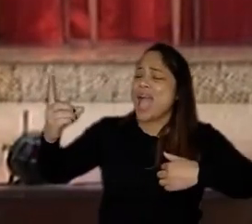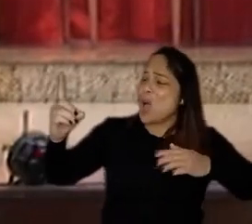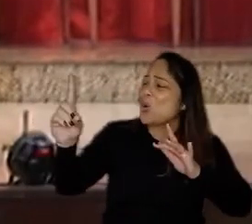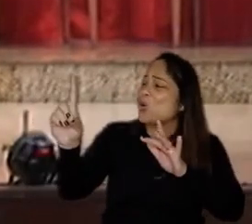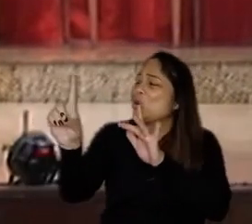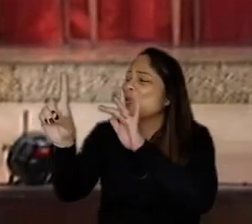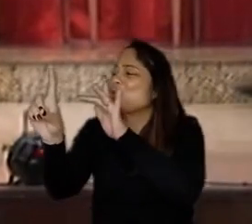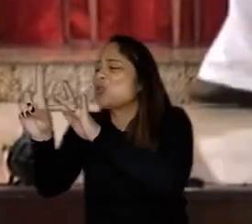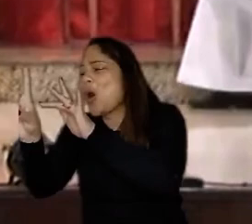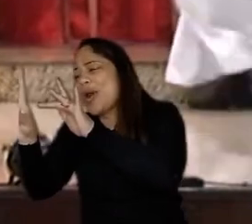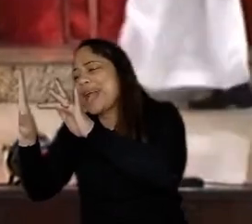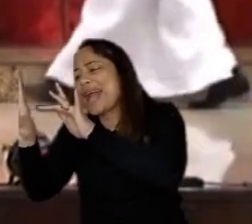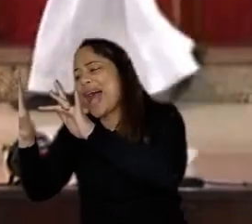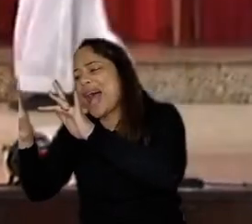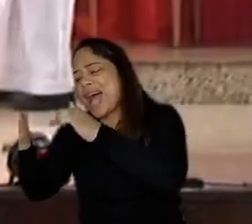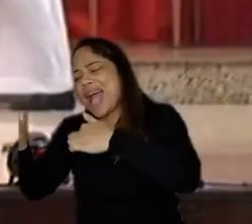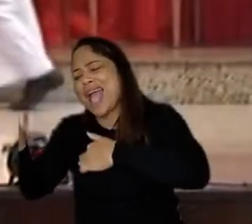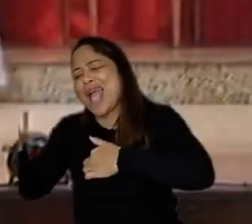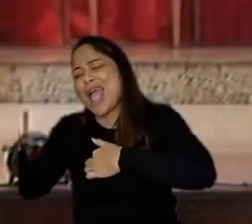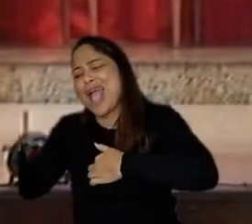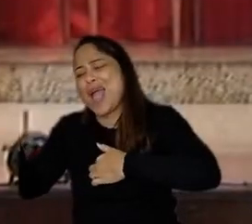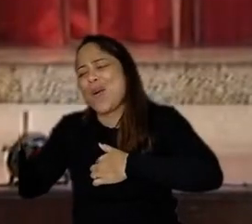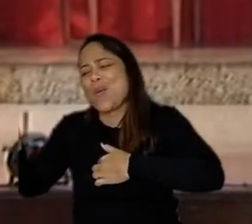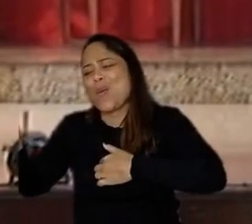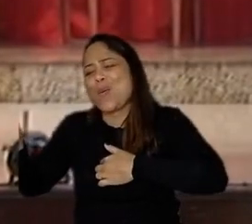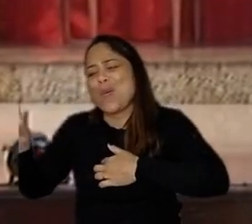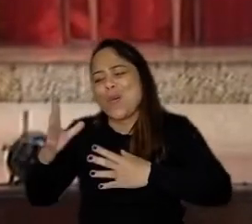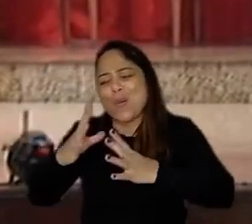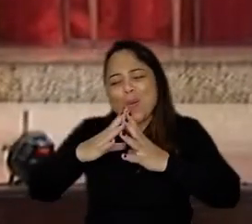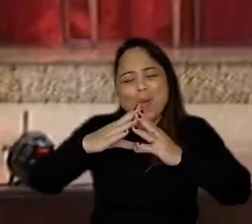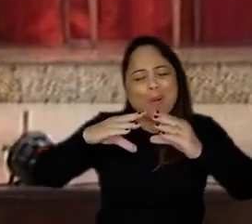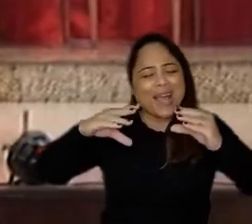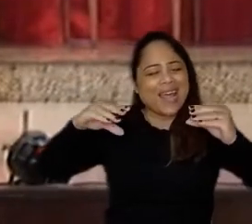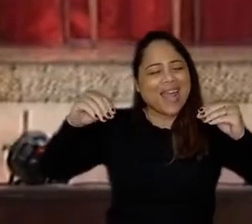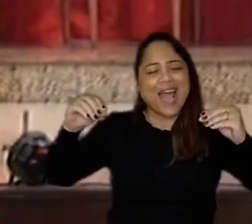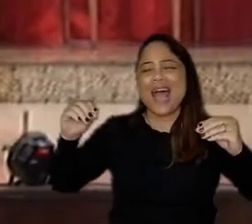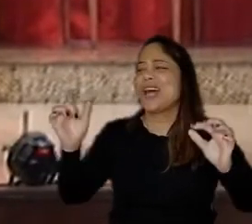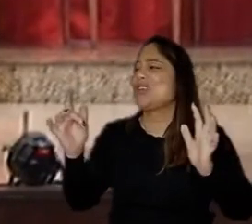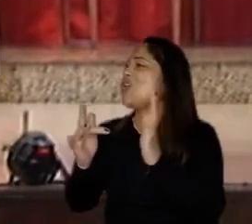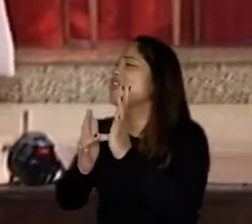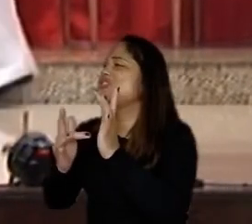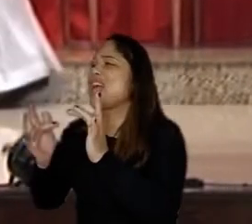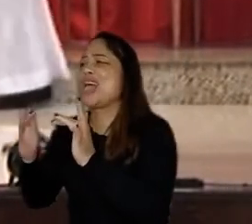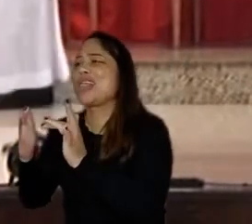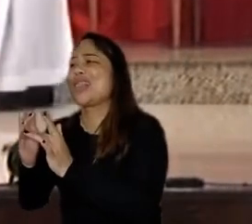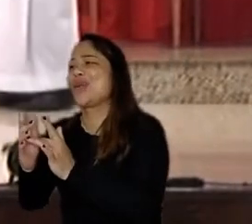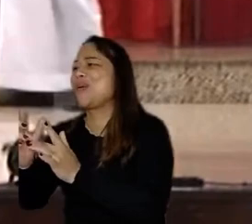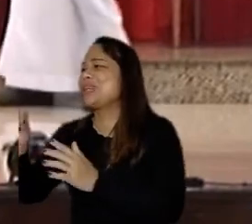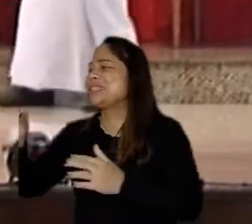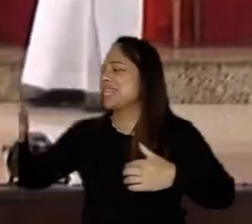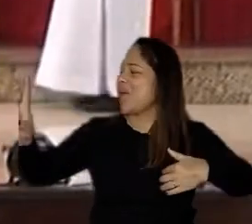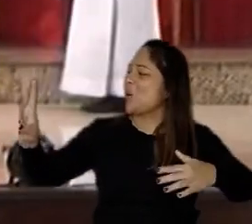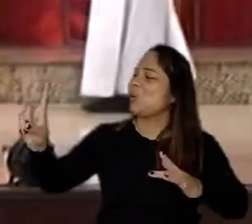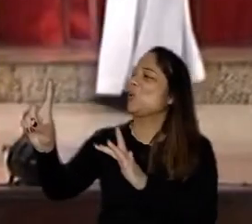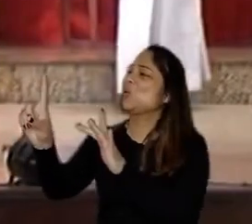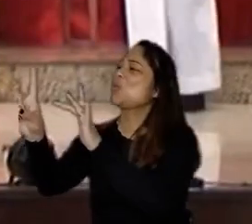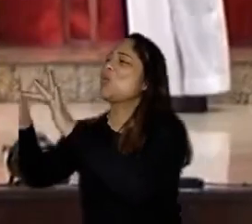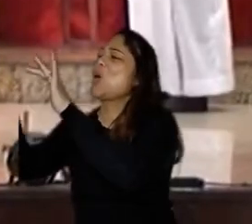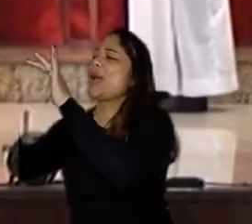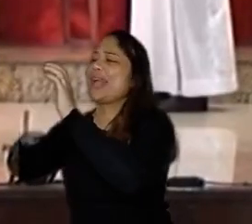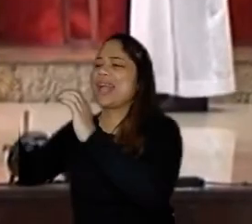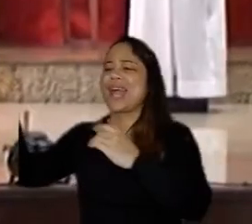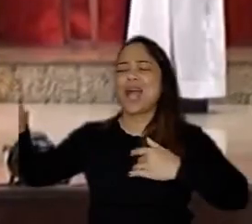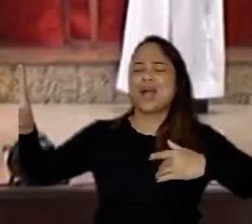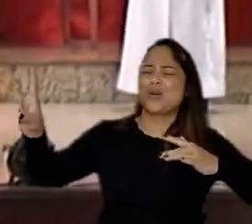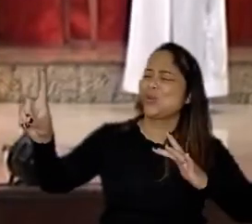teu manto, vai dizendo isso para ele: se eu tocar na orla do teu manto, eu serei curado.